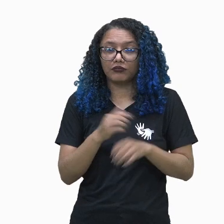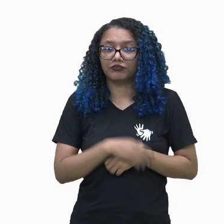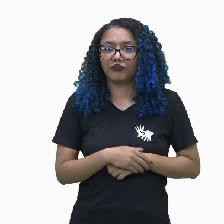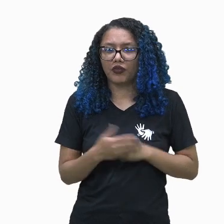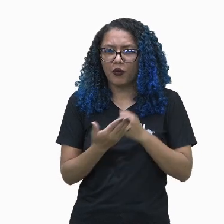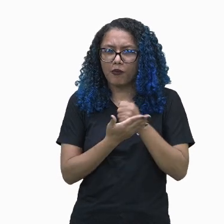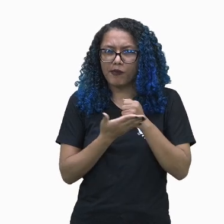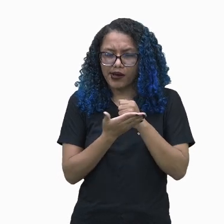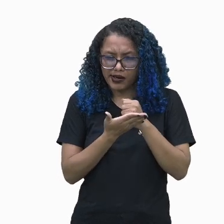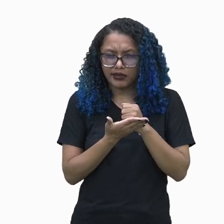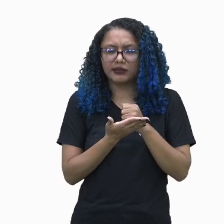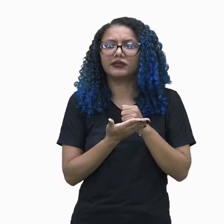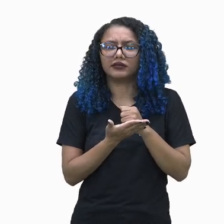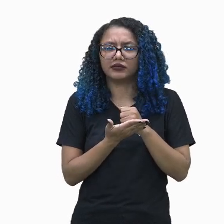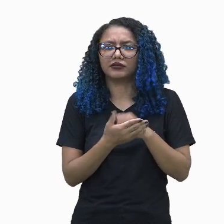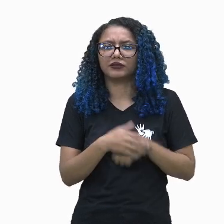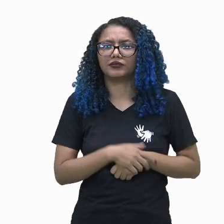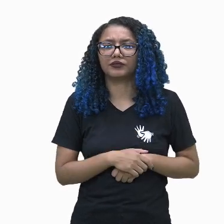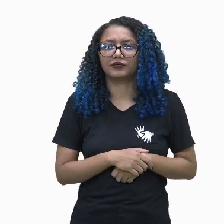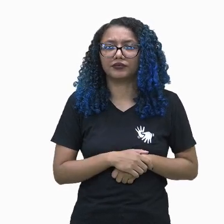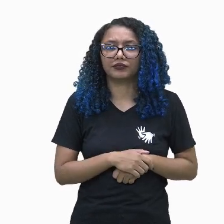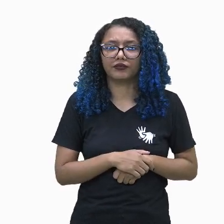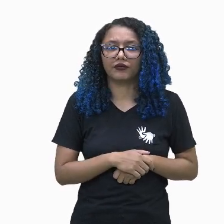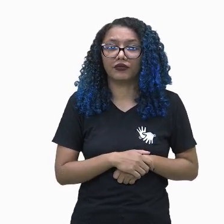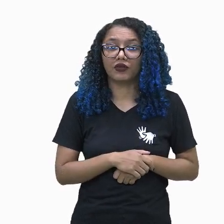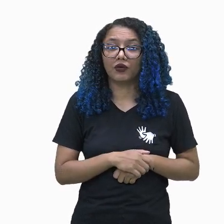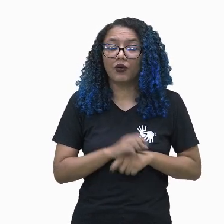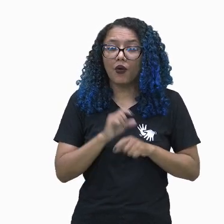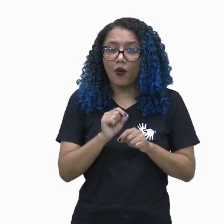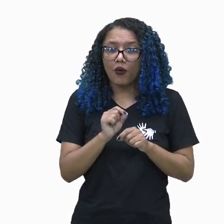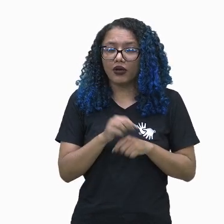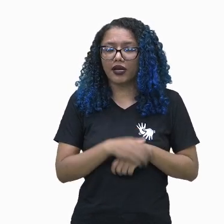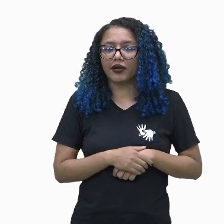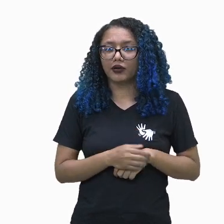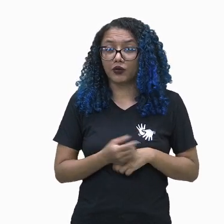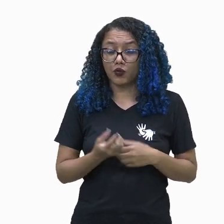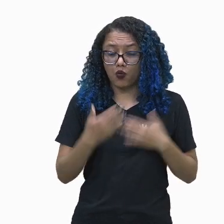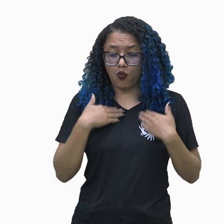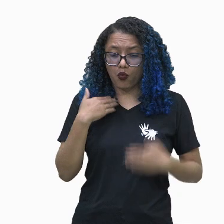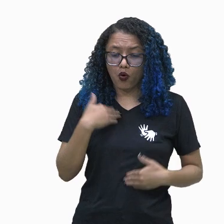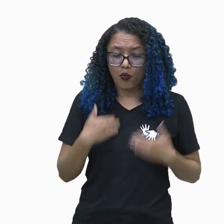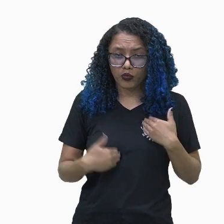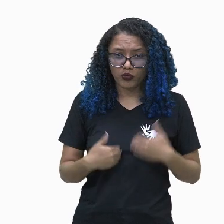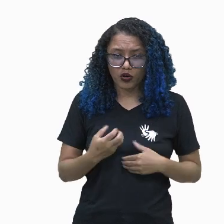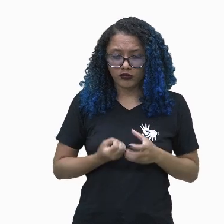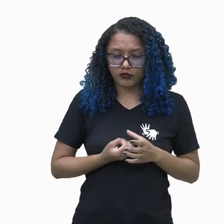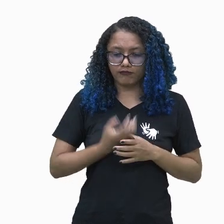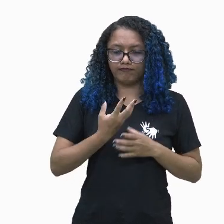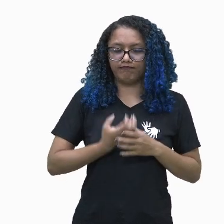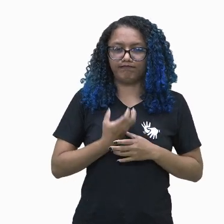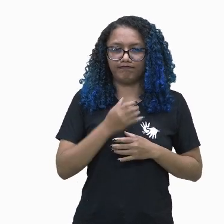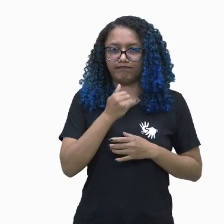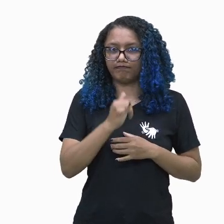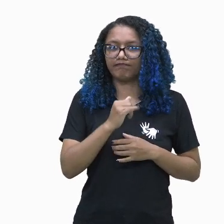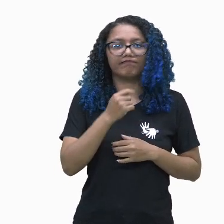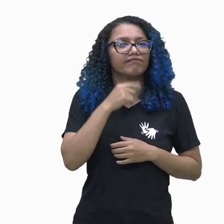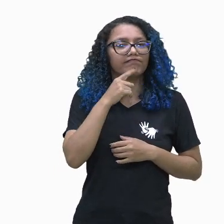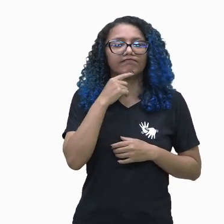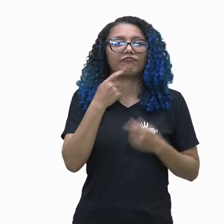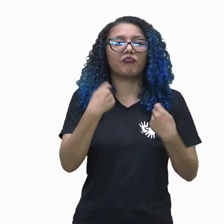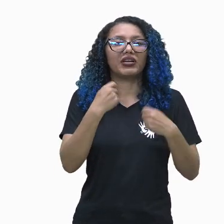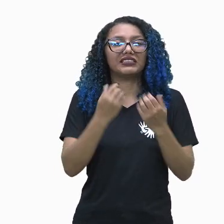são produzidos pelo nosso corpo e, portanto, eles devem ser obtidos através de ingestão de alimentos,